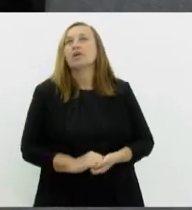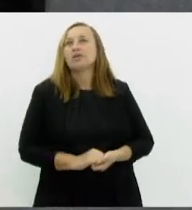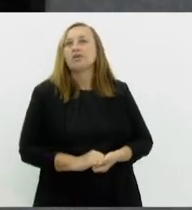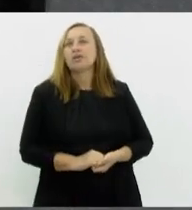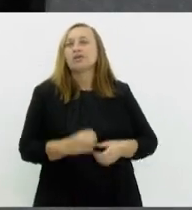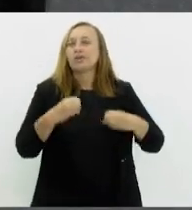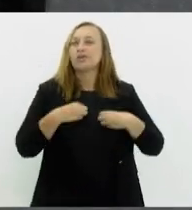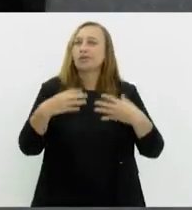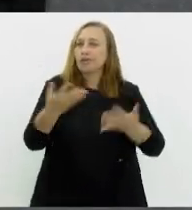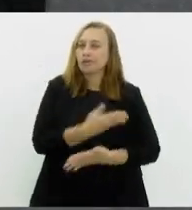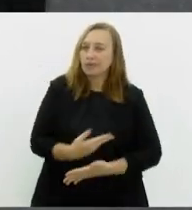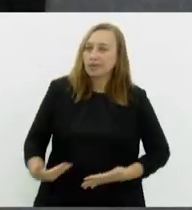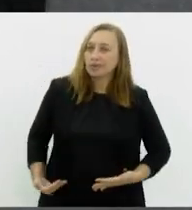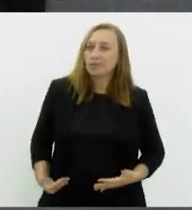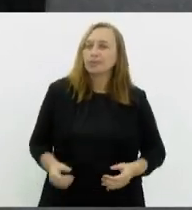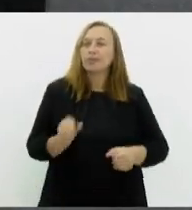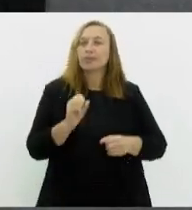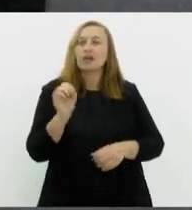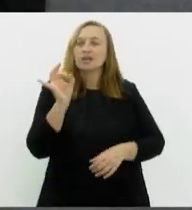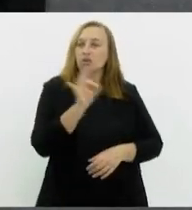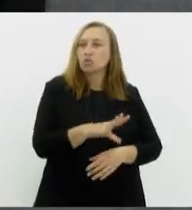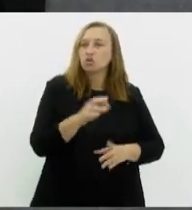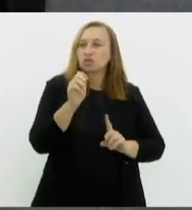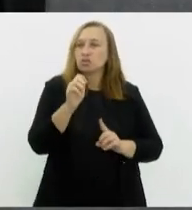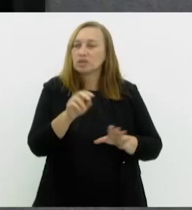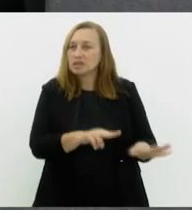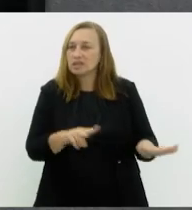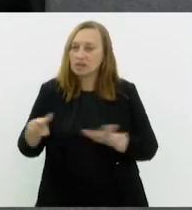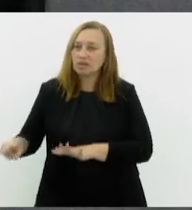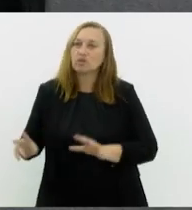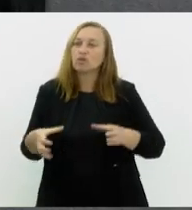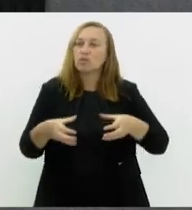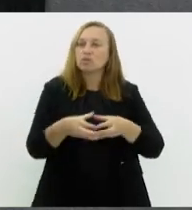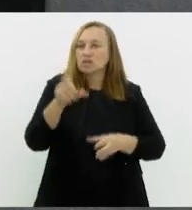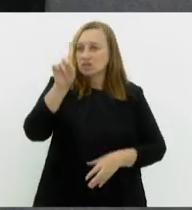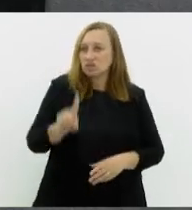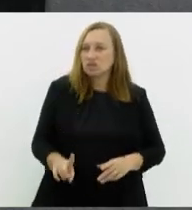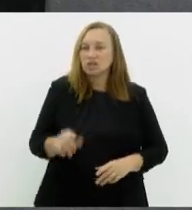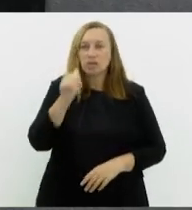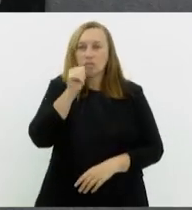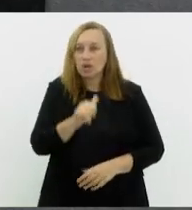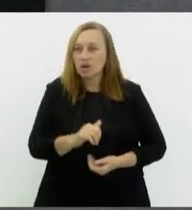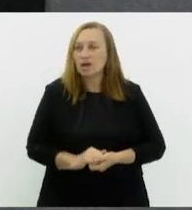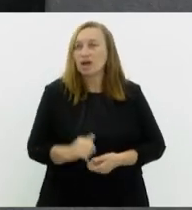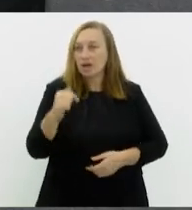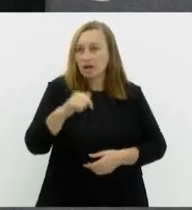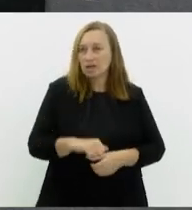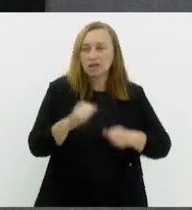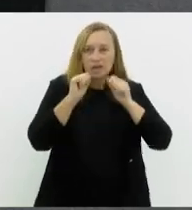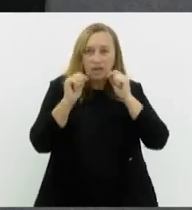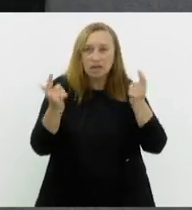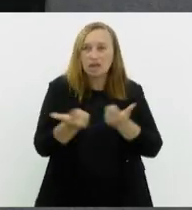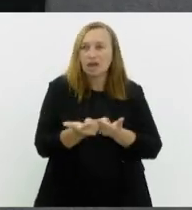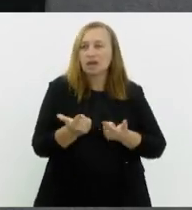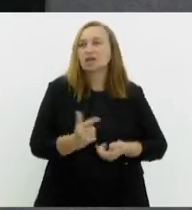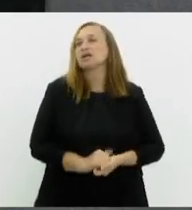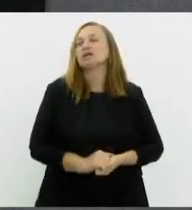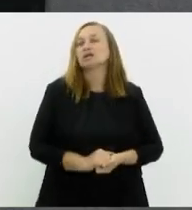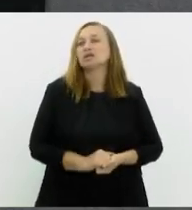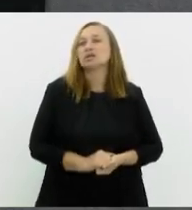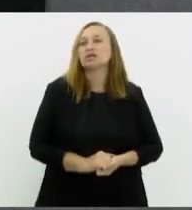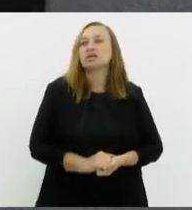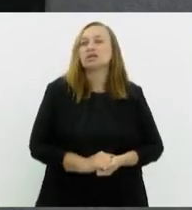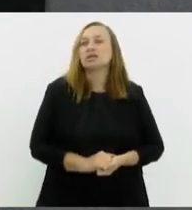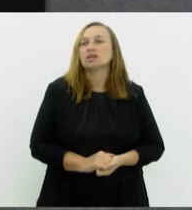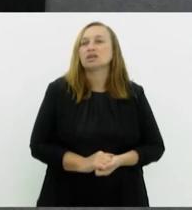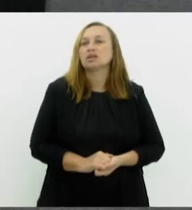com a audiência pública realizada na última semana da Comissão de Defesa dos Direitos da Mulher, aqui na Assembleia Legislativa que presido,